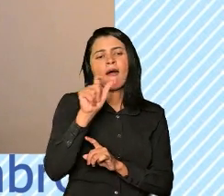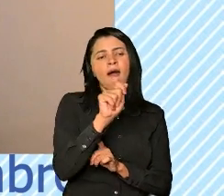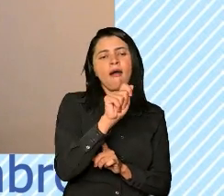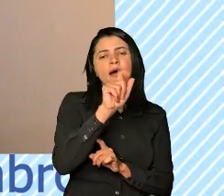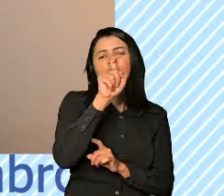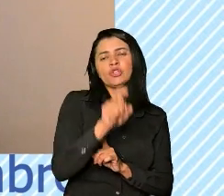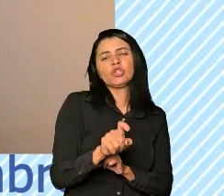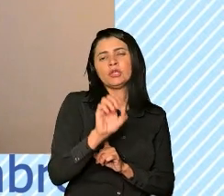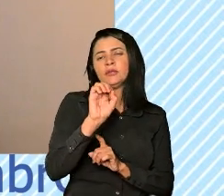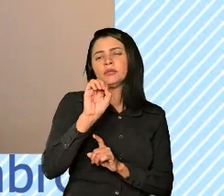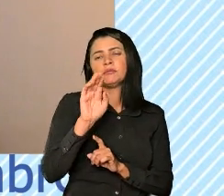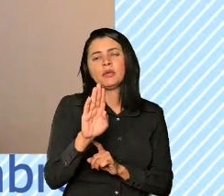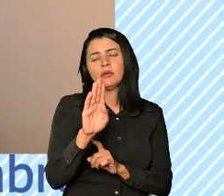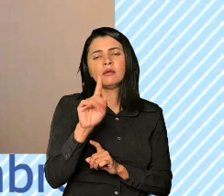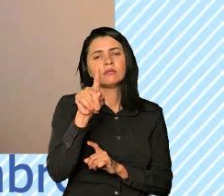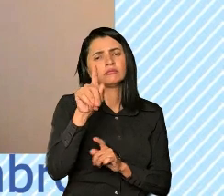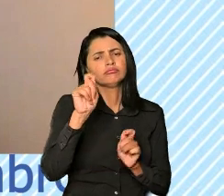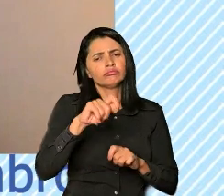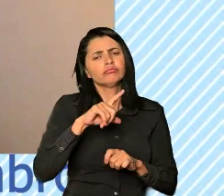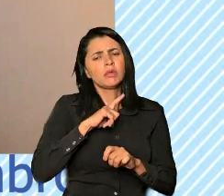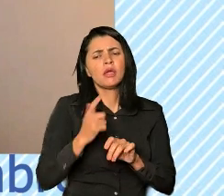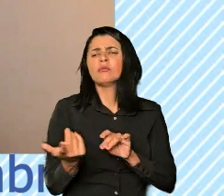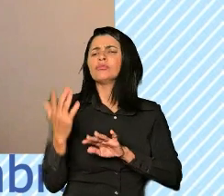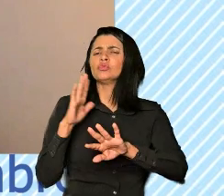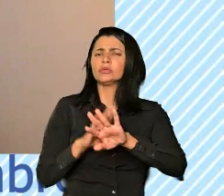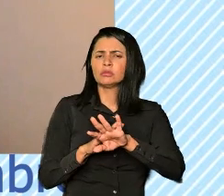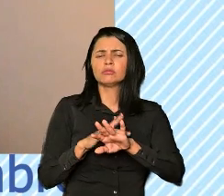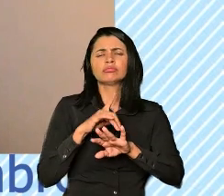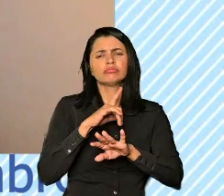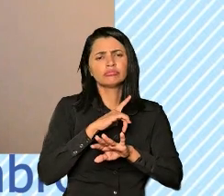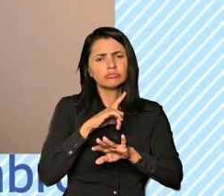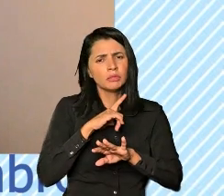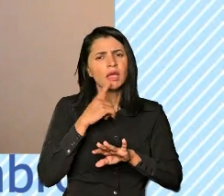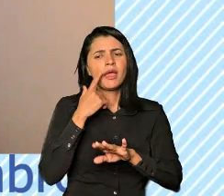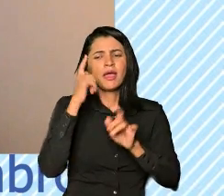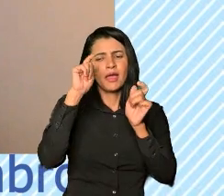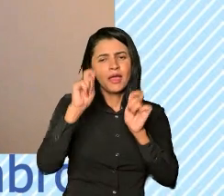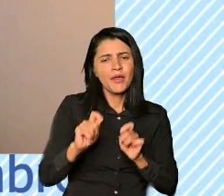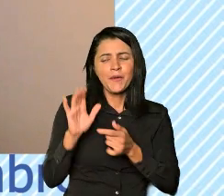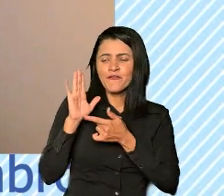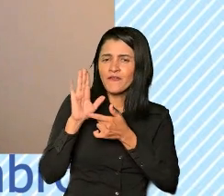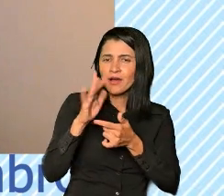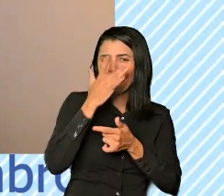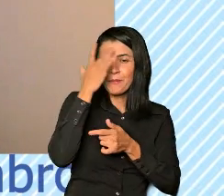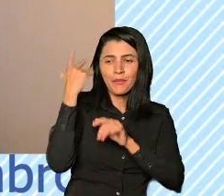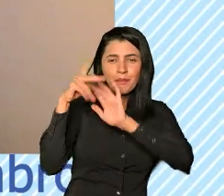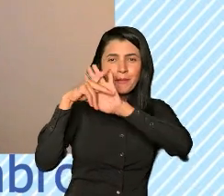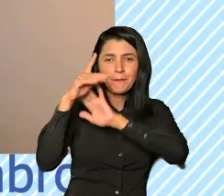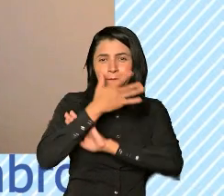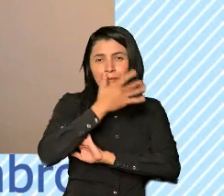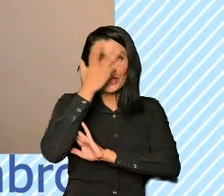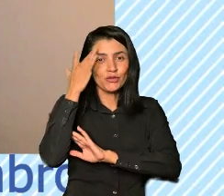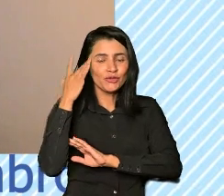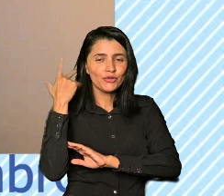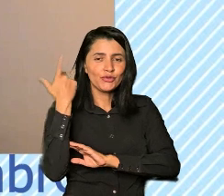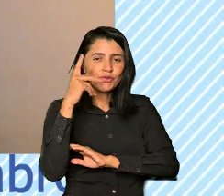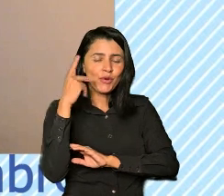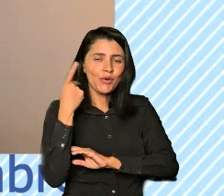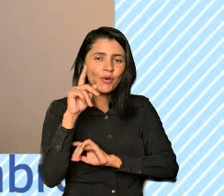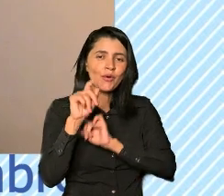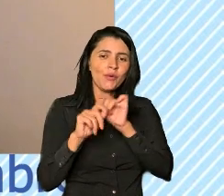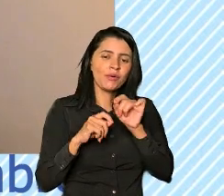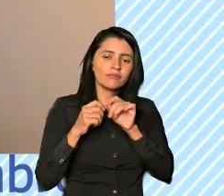B, né? Você tem toda por trás dele, então os monumentos dizem muito mais das pessoas envolvidas na